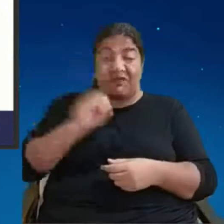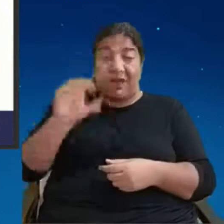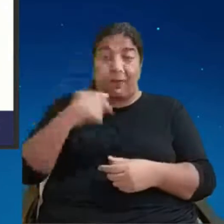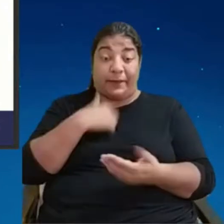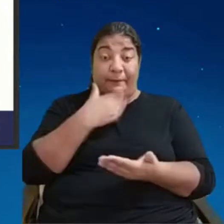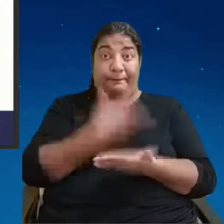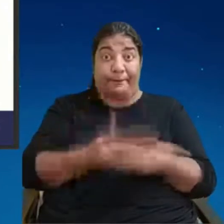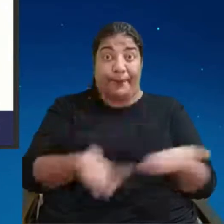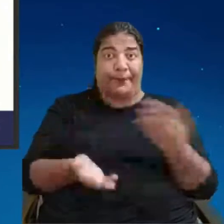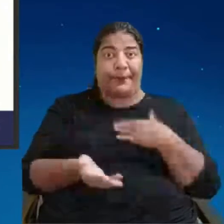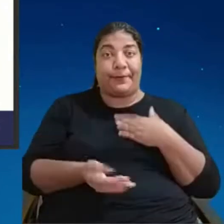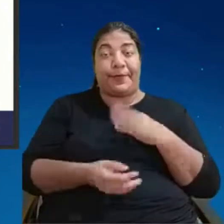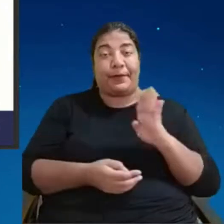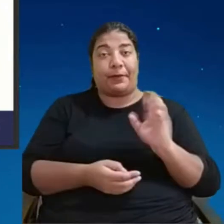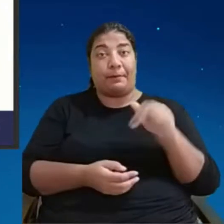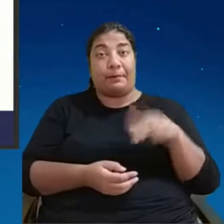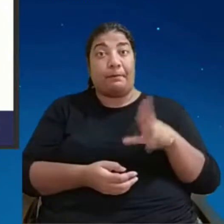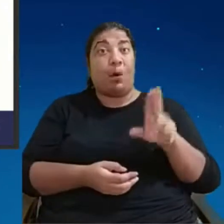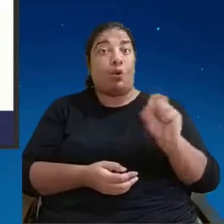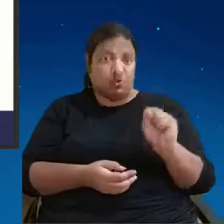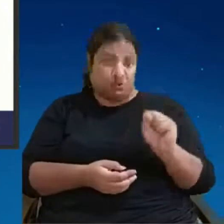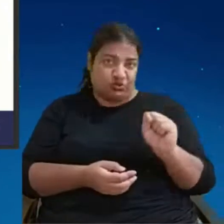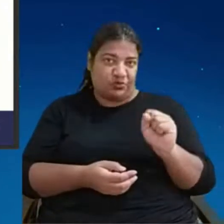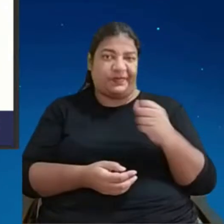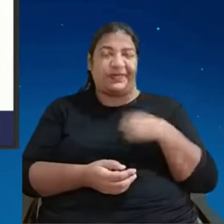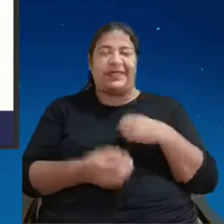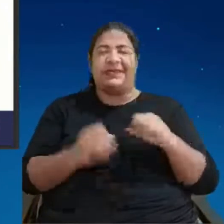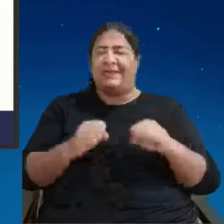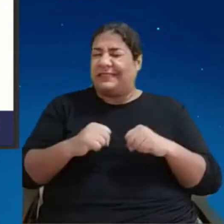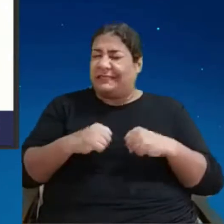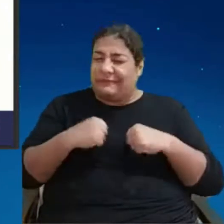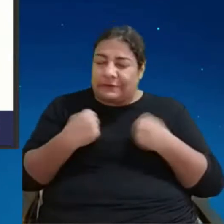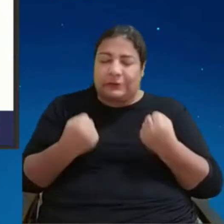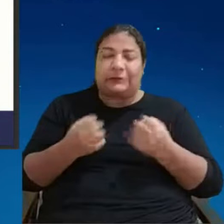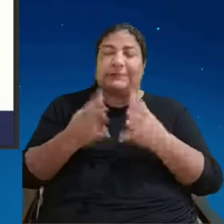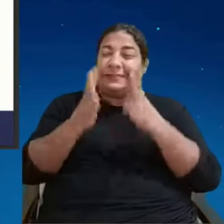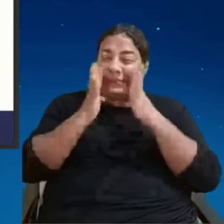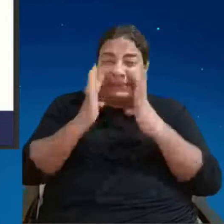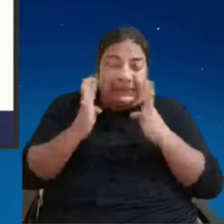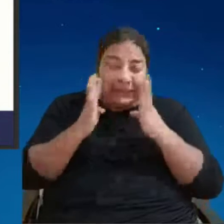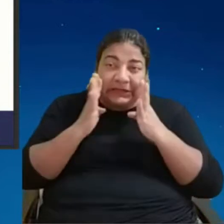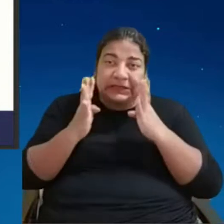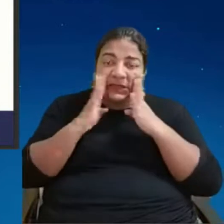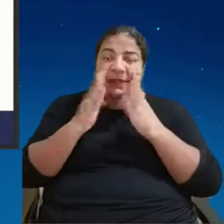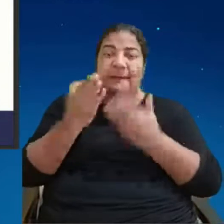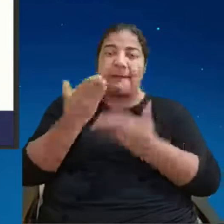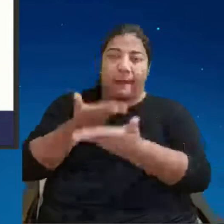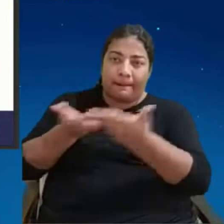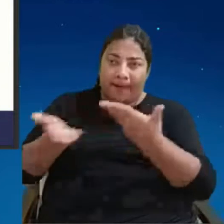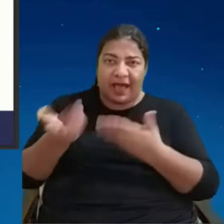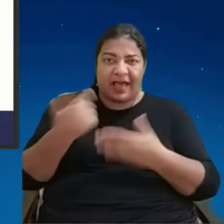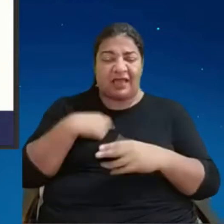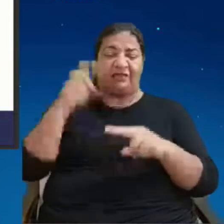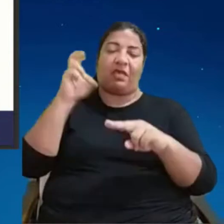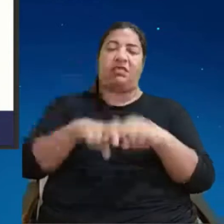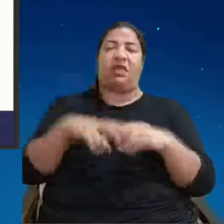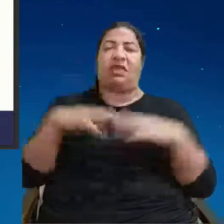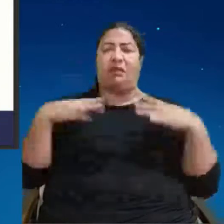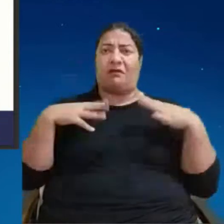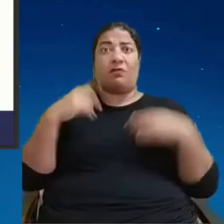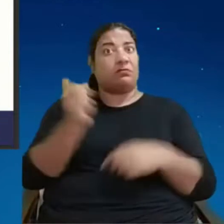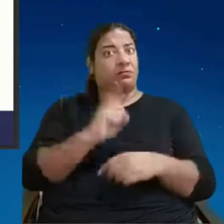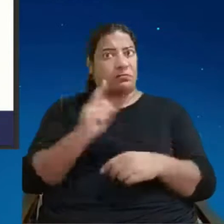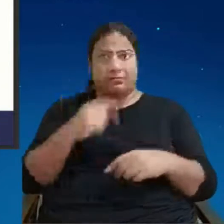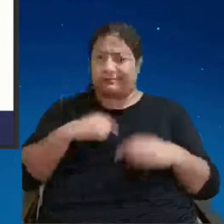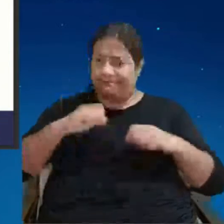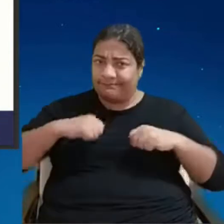e com muita atenção às pessoas, né? Assim, eu nunca trabalhei sentada na minha cadeira, eu sempre fui